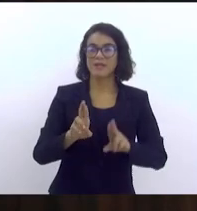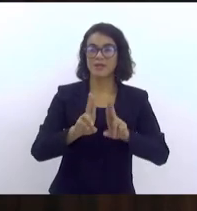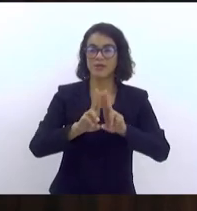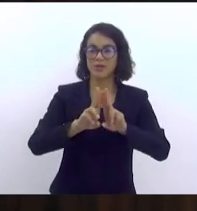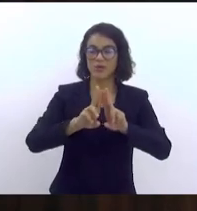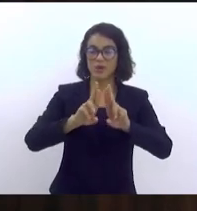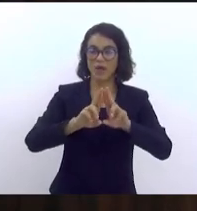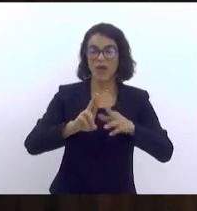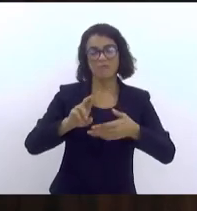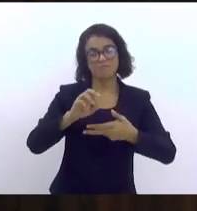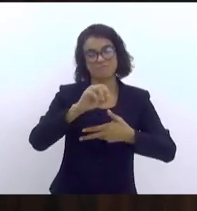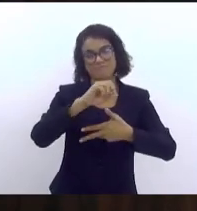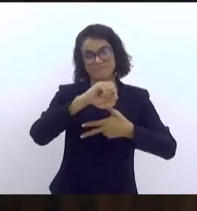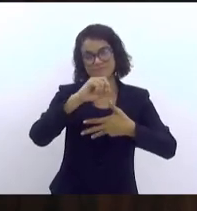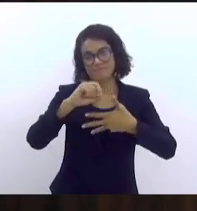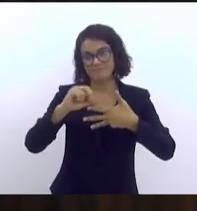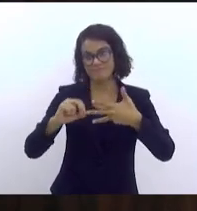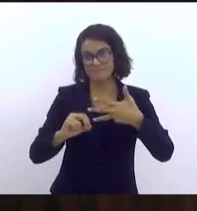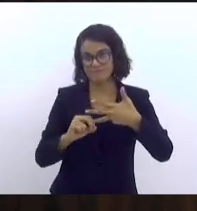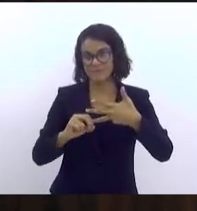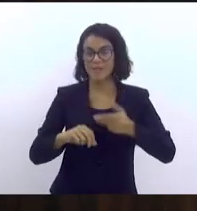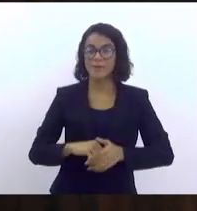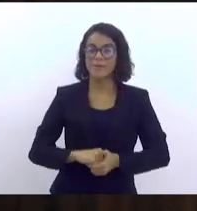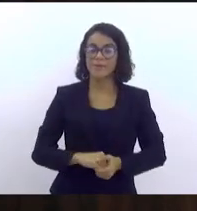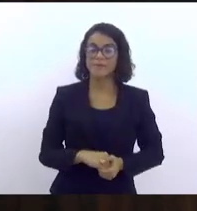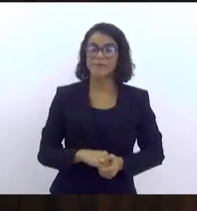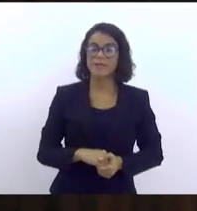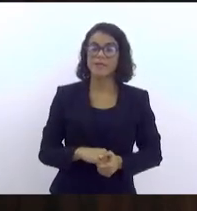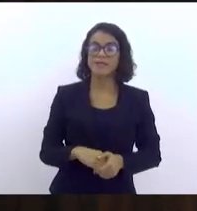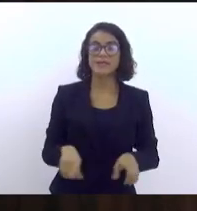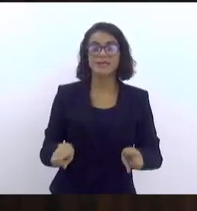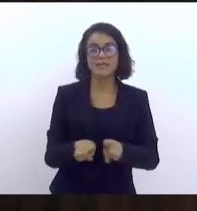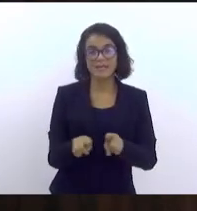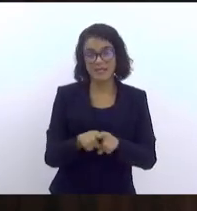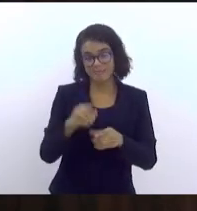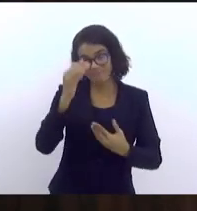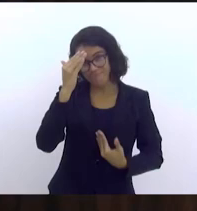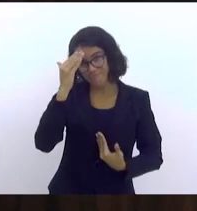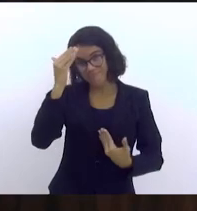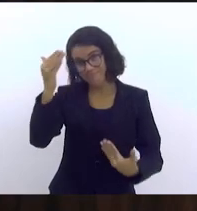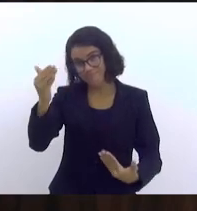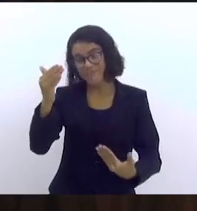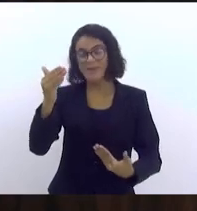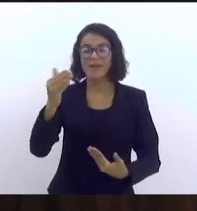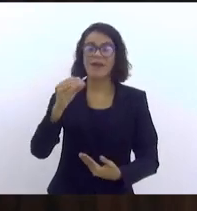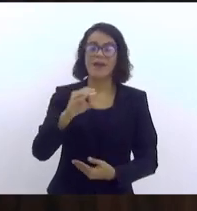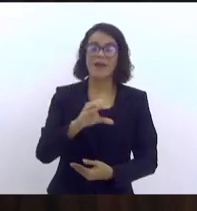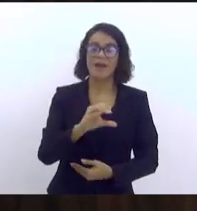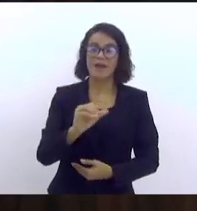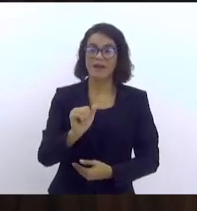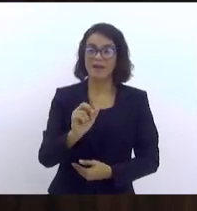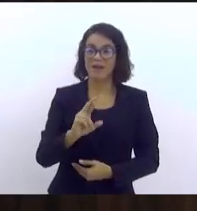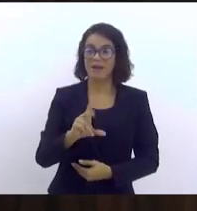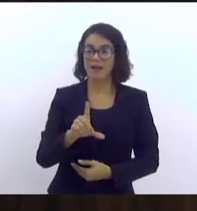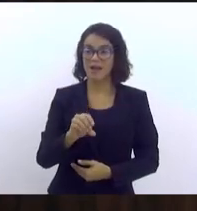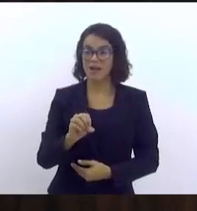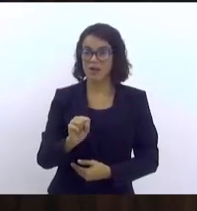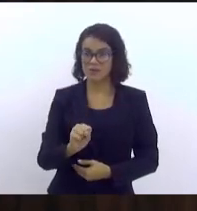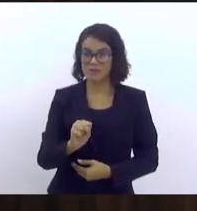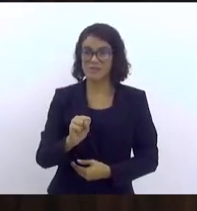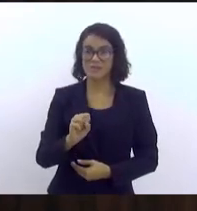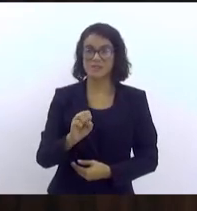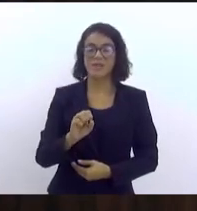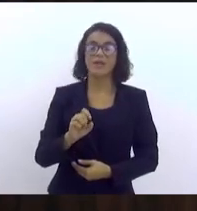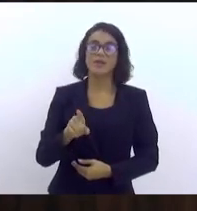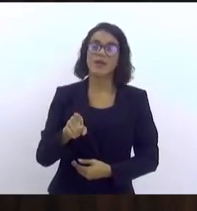Rural do Rio de Janeiro e queria também agradecer a presença do Carlos Henrique conselheiro tutelar de Duque de